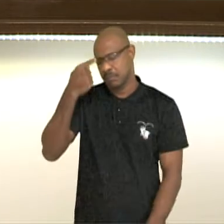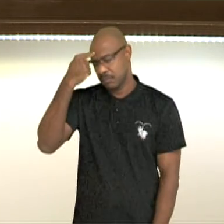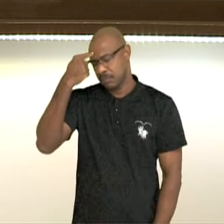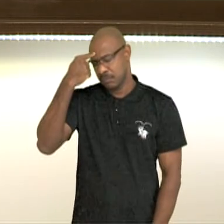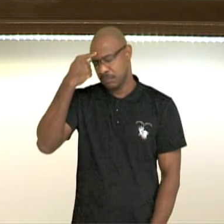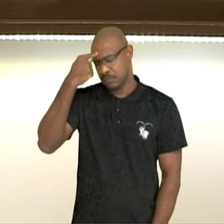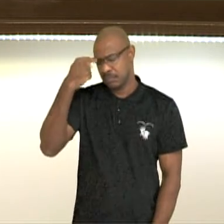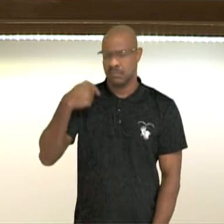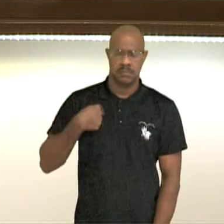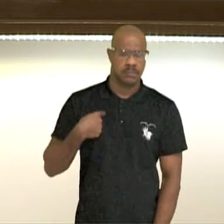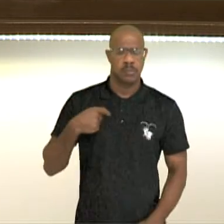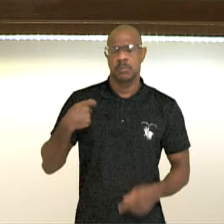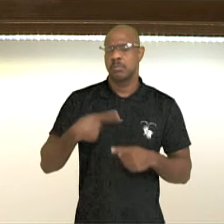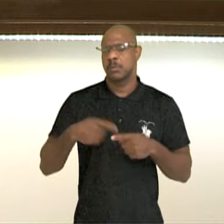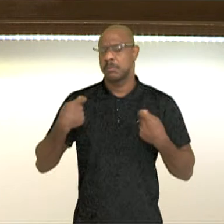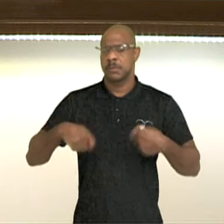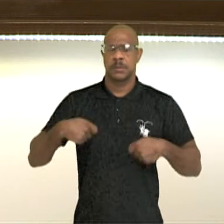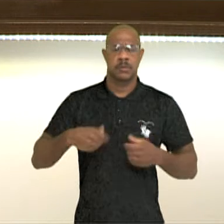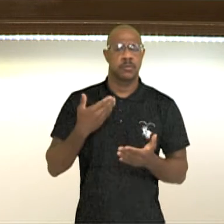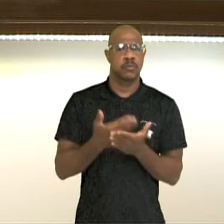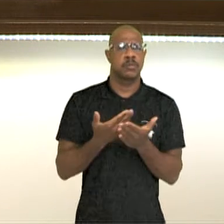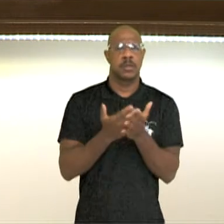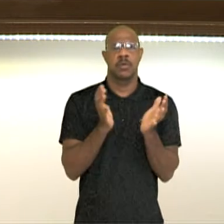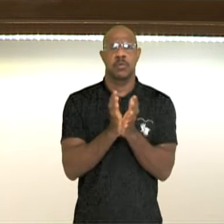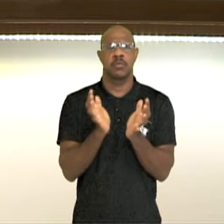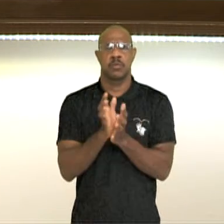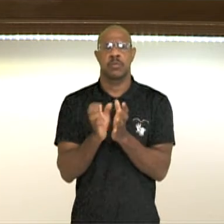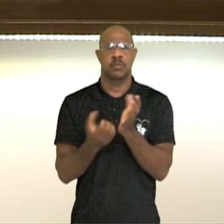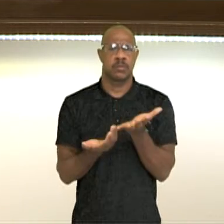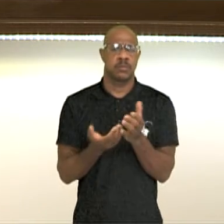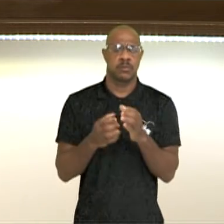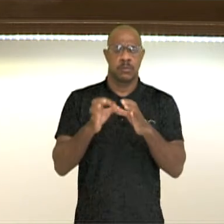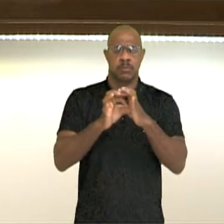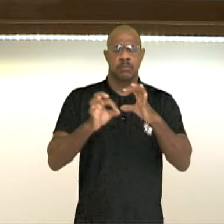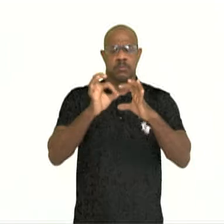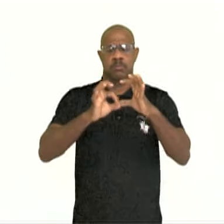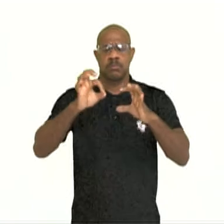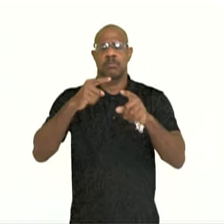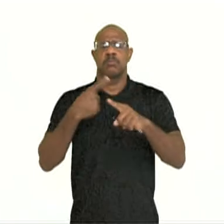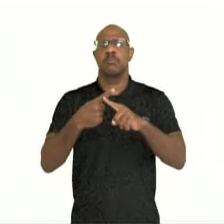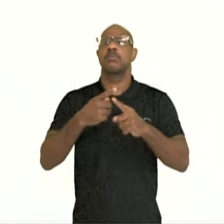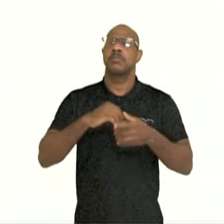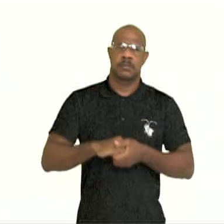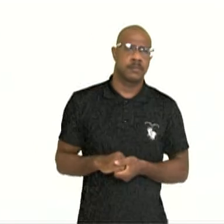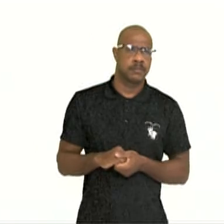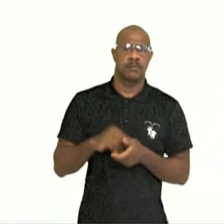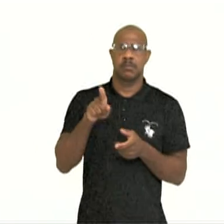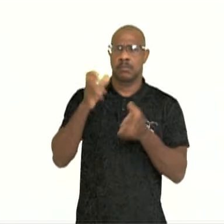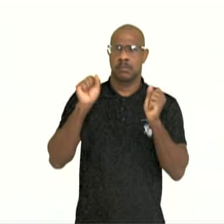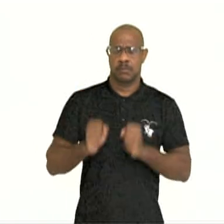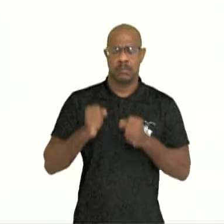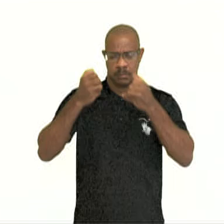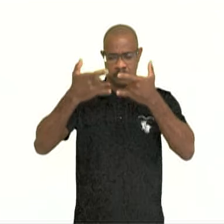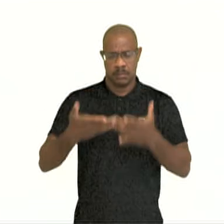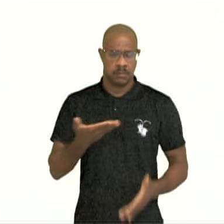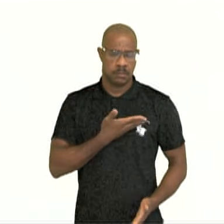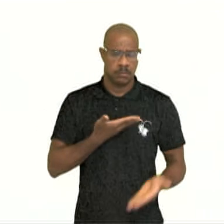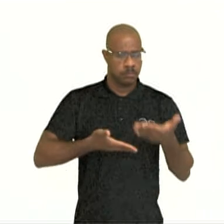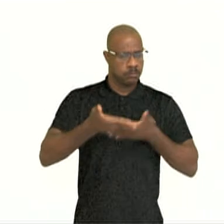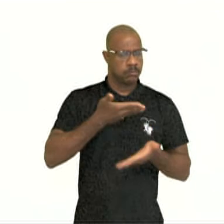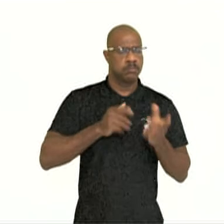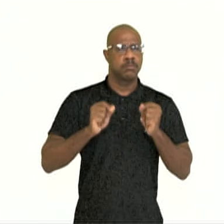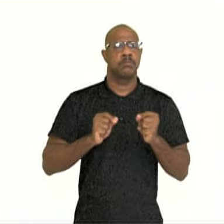com isso, por que eu devo estudar este reino, o reino das angiospermas, né? Você pode então explicar para os seus amigos e